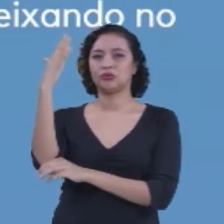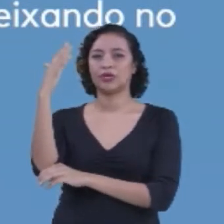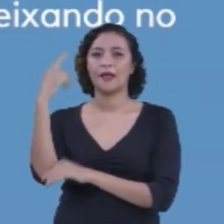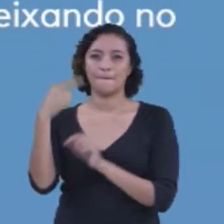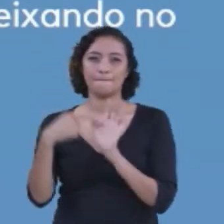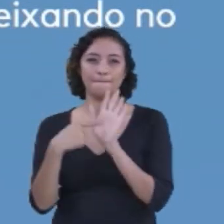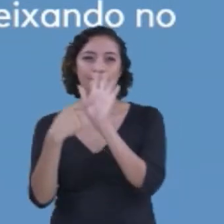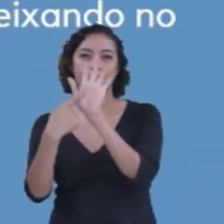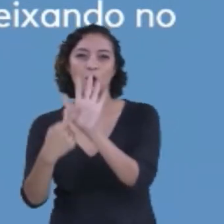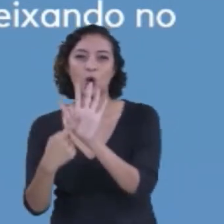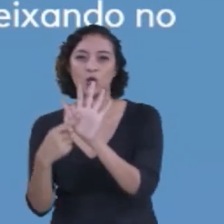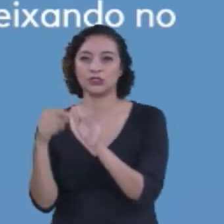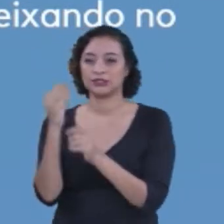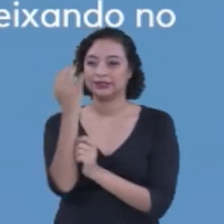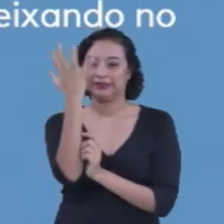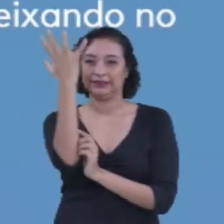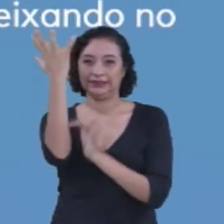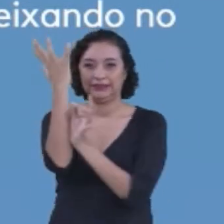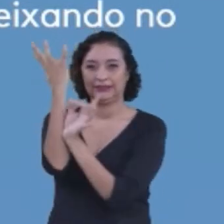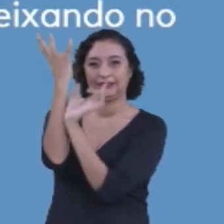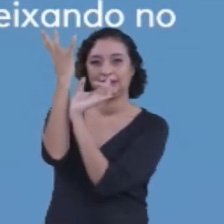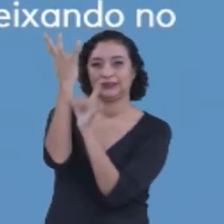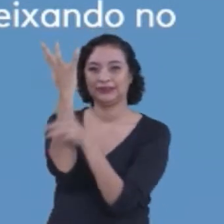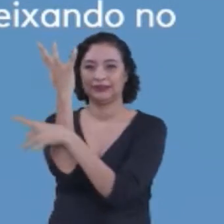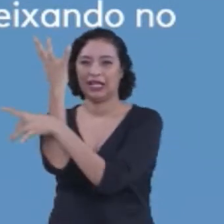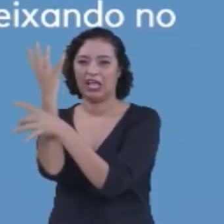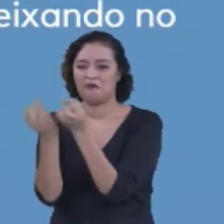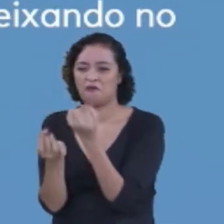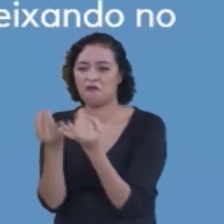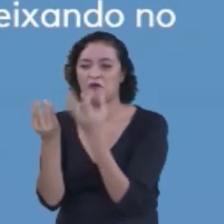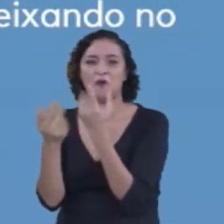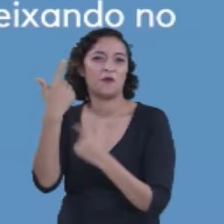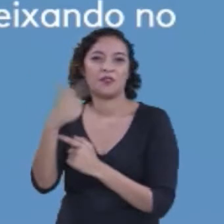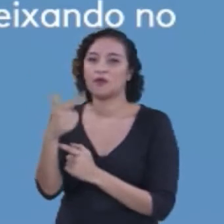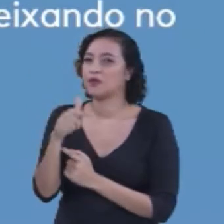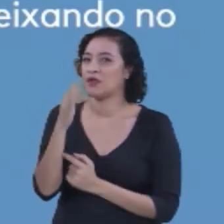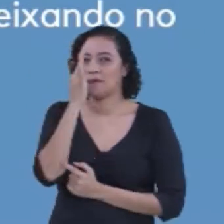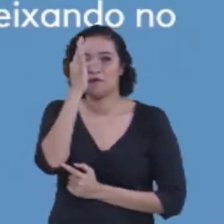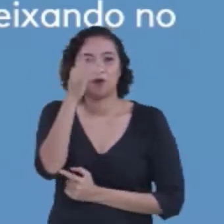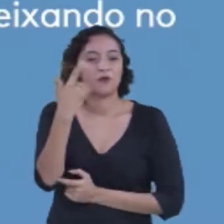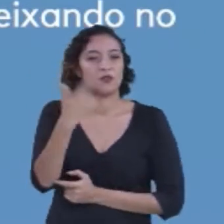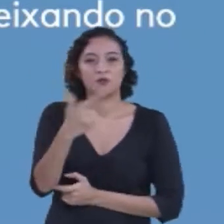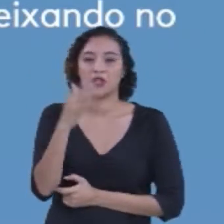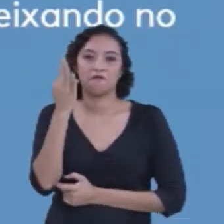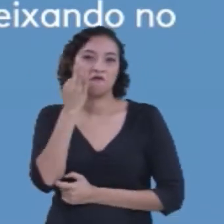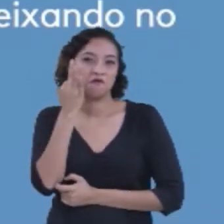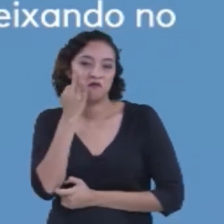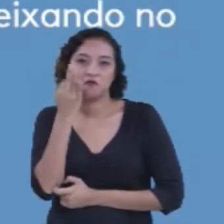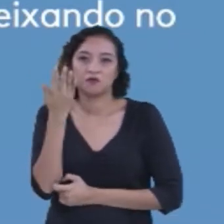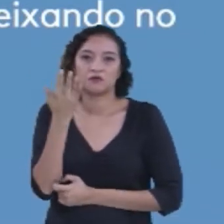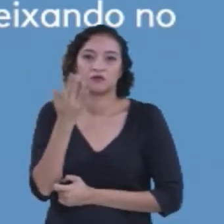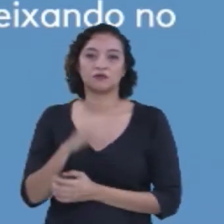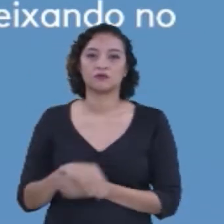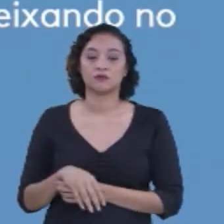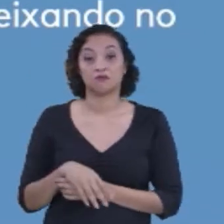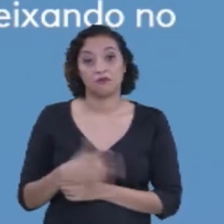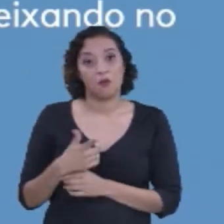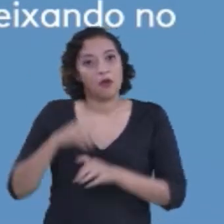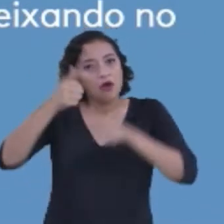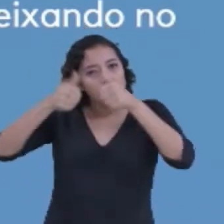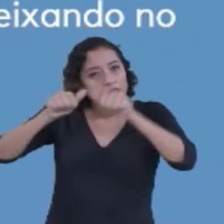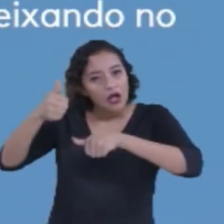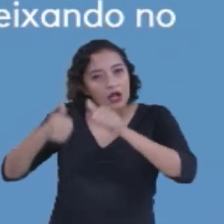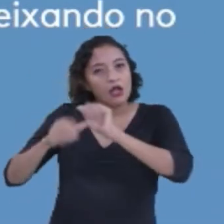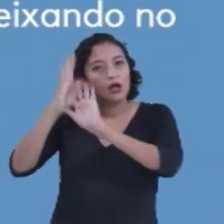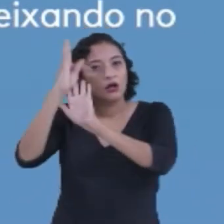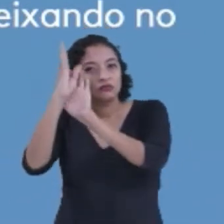seus galhos queimados e retorcidos, sem folhas, sem flores, sem frutos. Muito bem. Vamos analisar esse primeiro momento aqui,